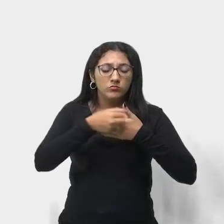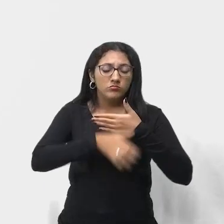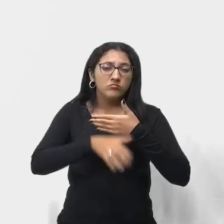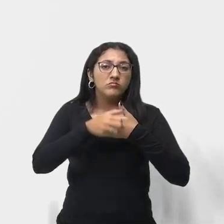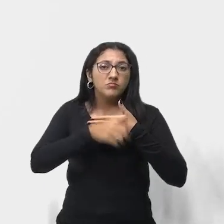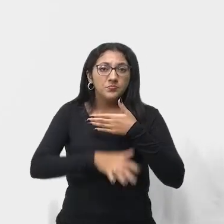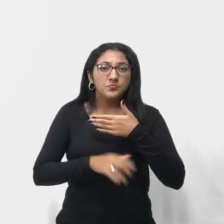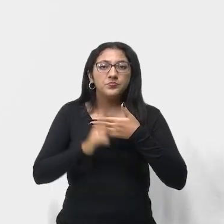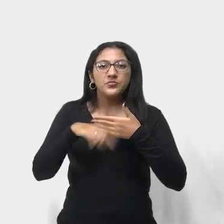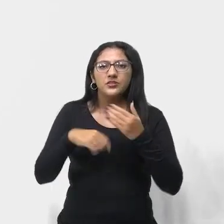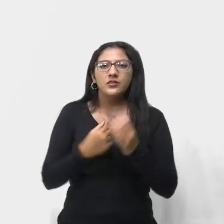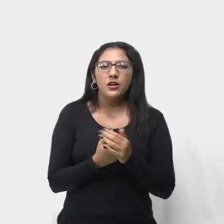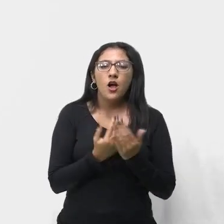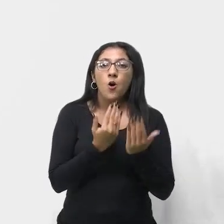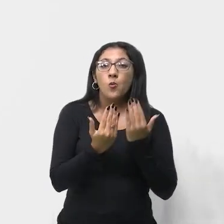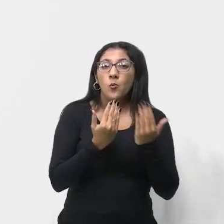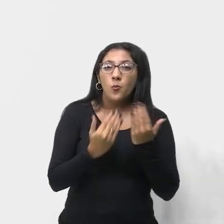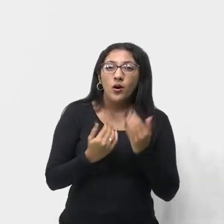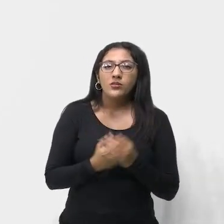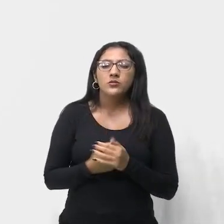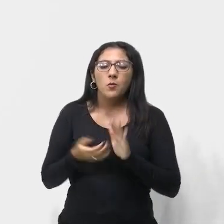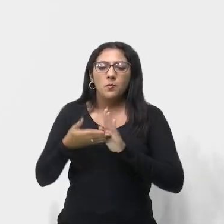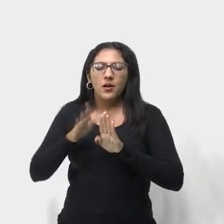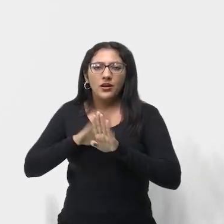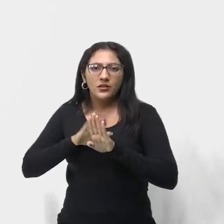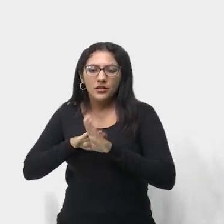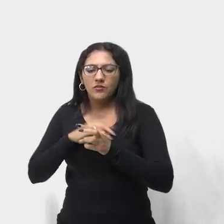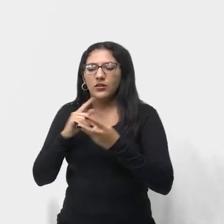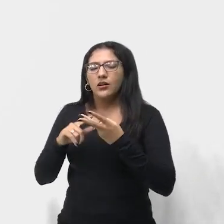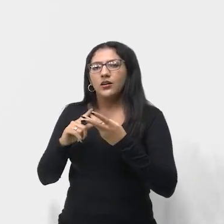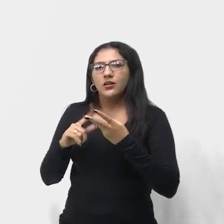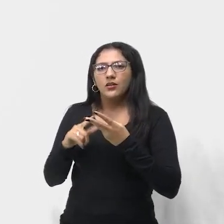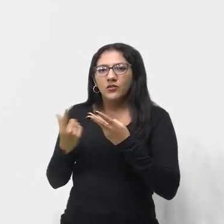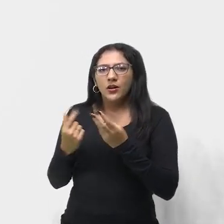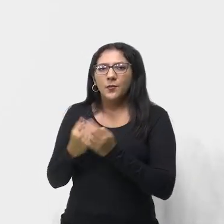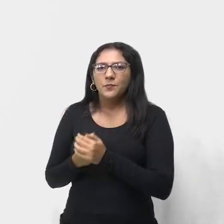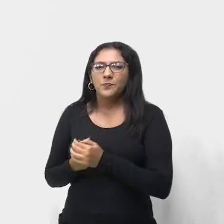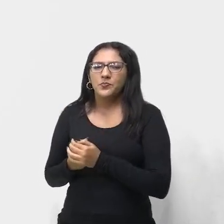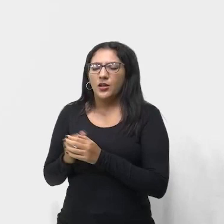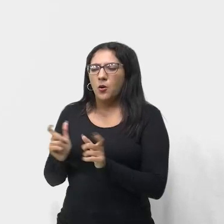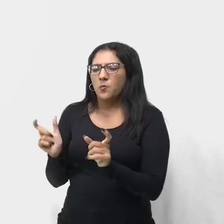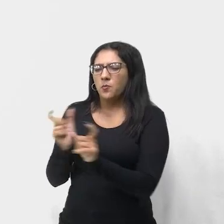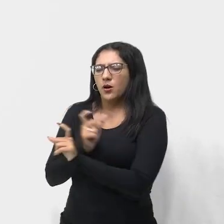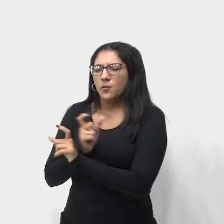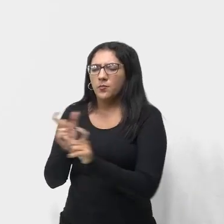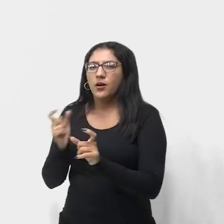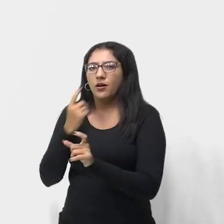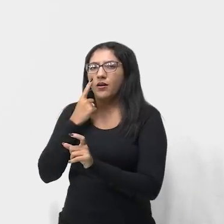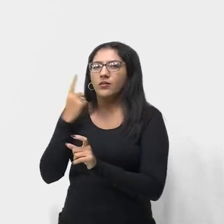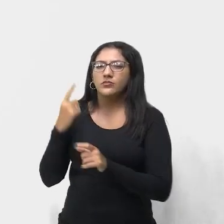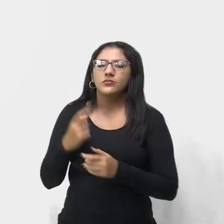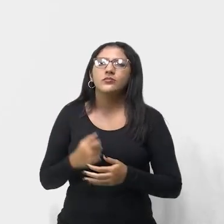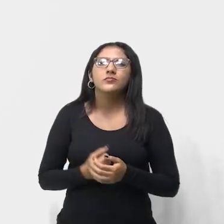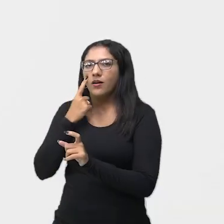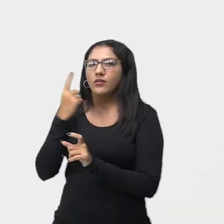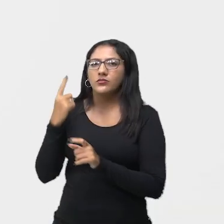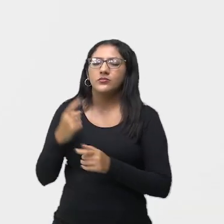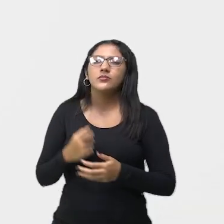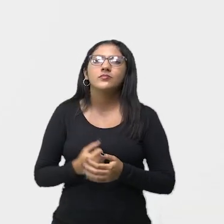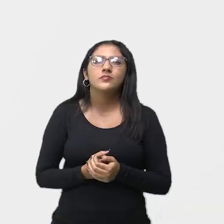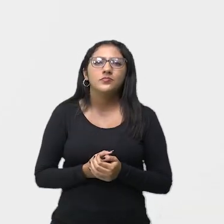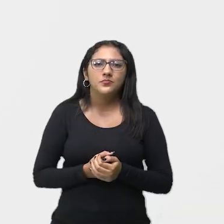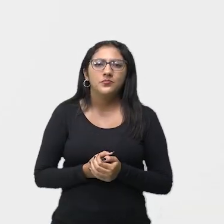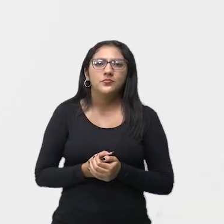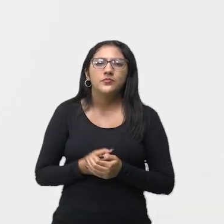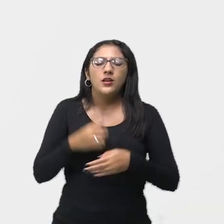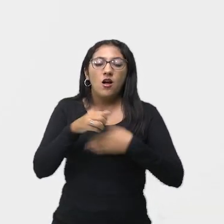de figura de linguagem, que é o que a comparação, a metáfora e a prosopopeia ou personificação são. Olhem aí,